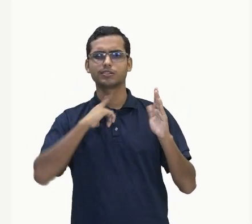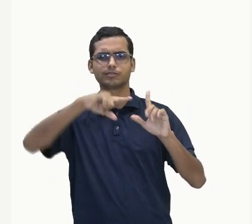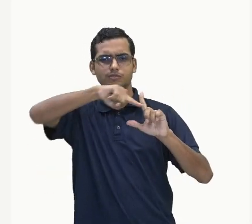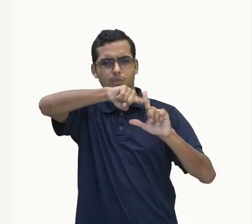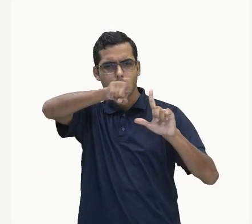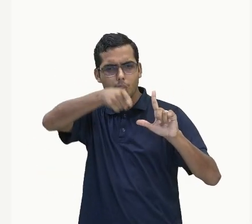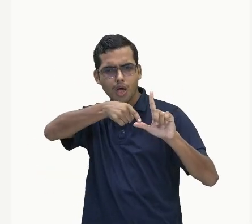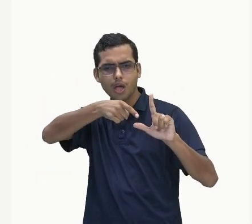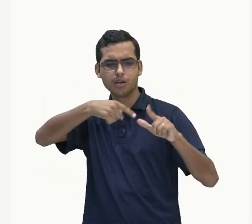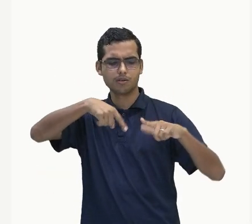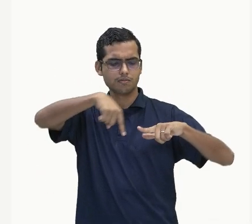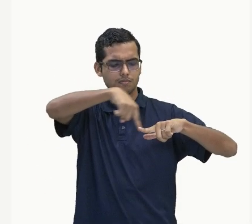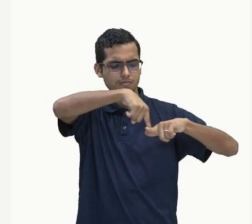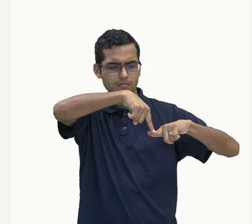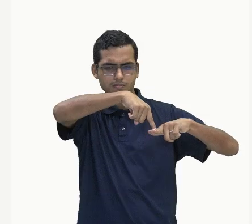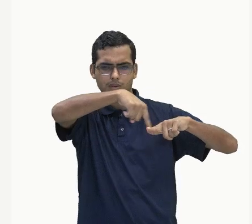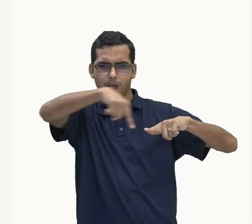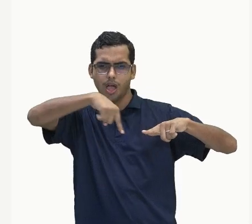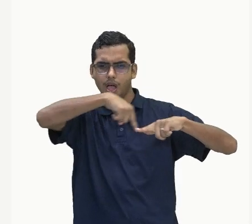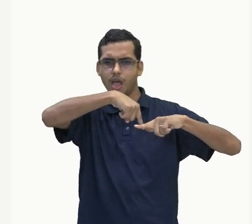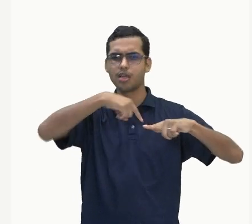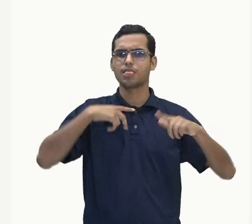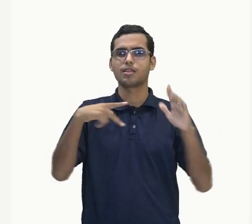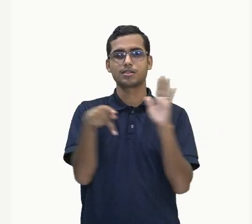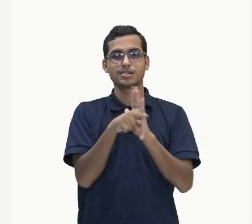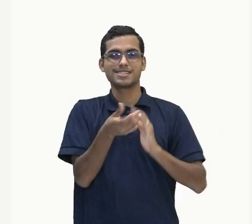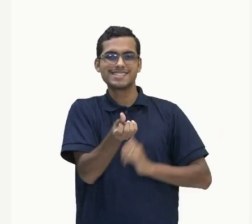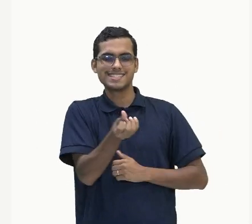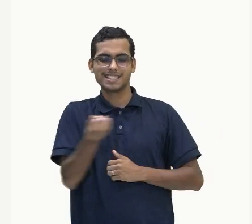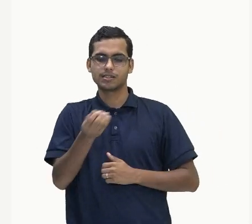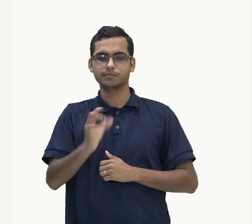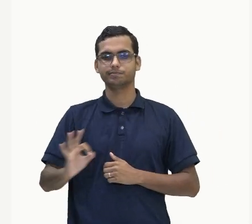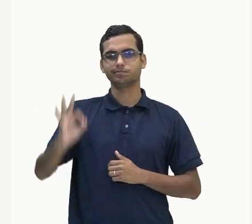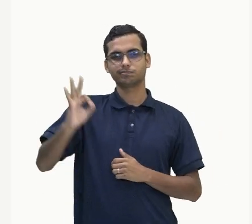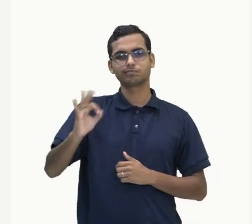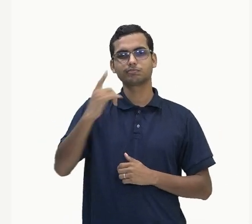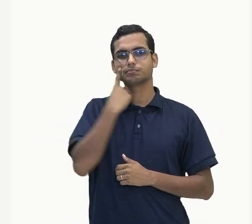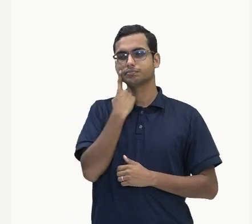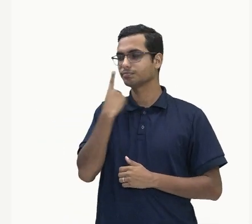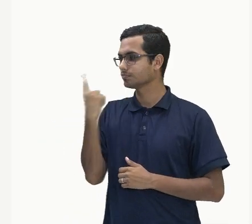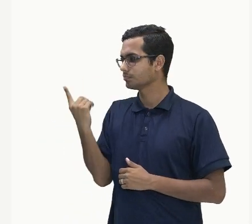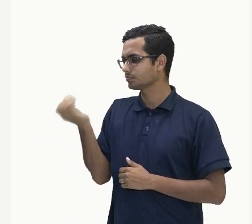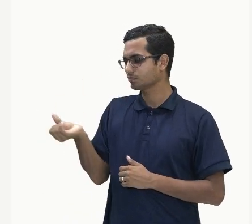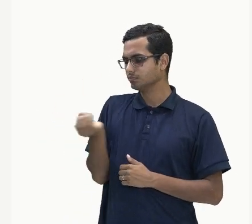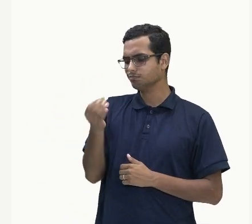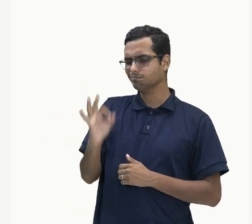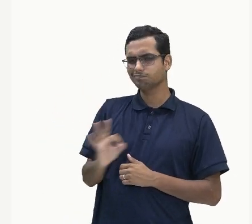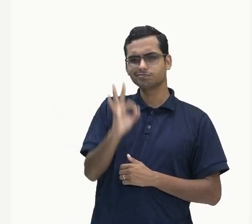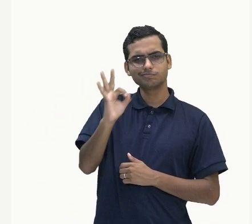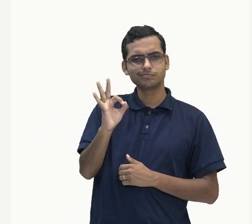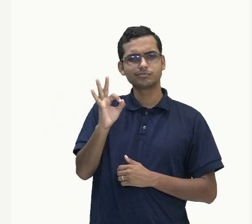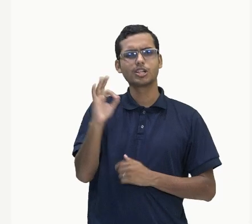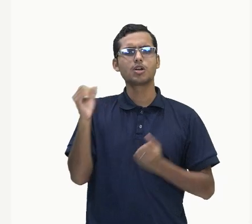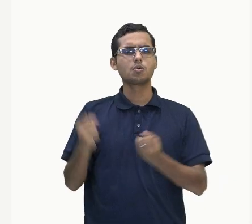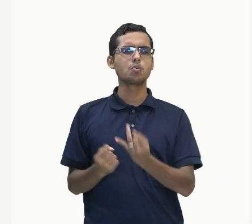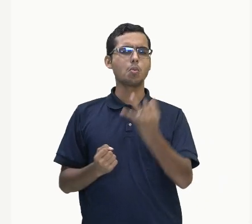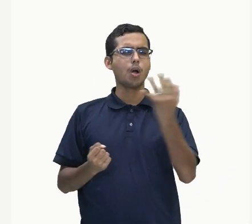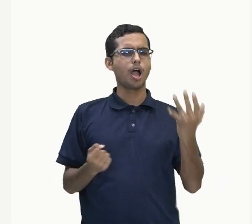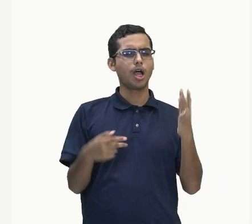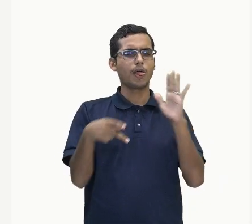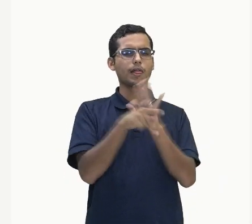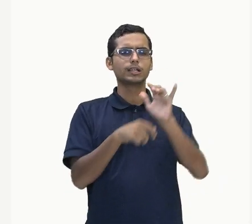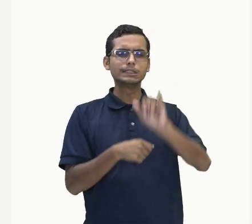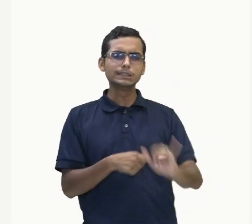graus. O número de imagens formadas pela associação desses espelhos é igual a... E aí lembra da equação, né? O número